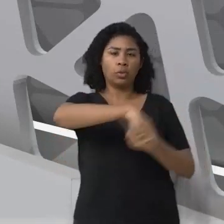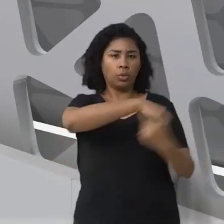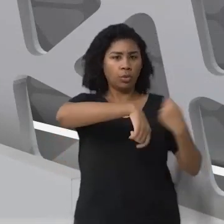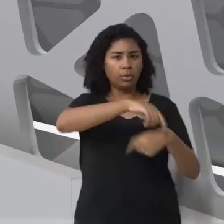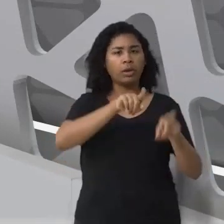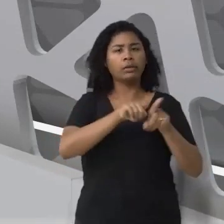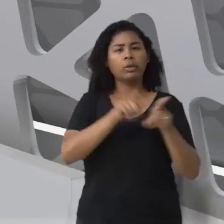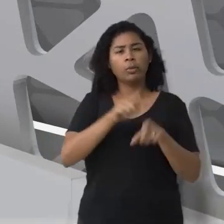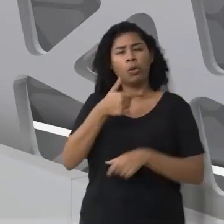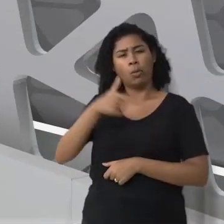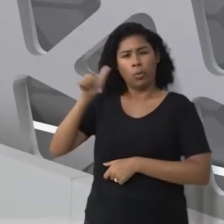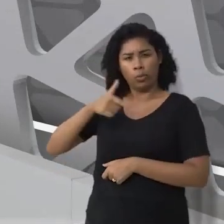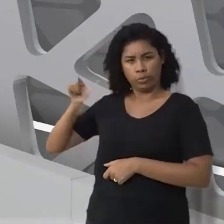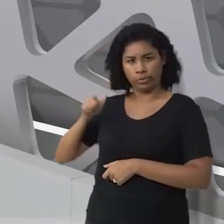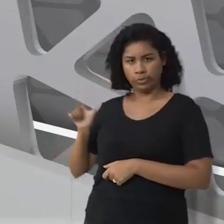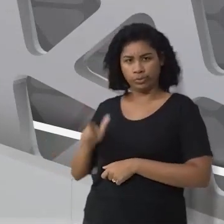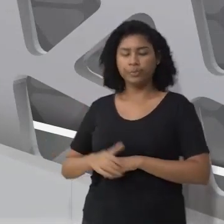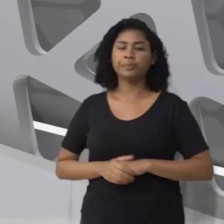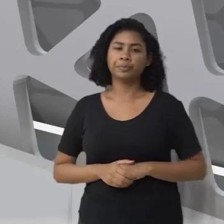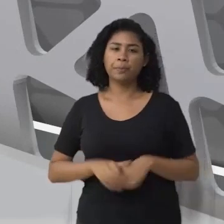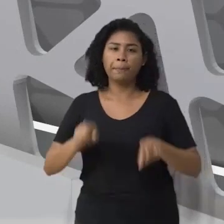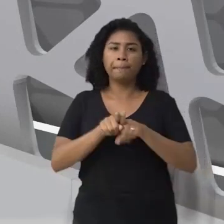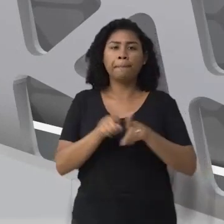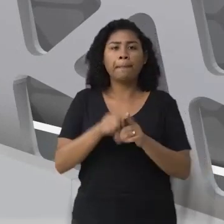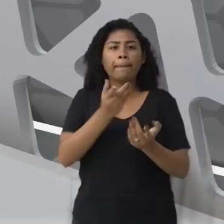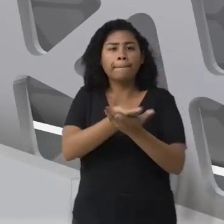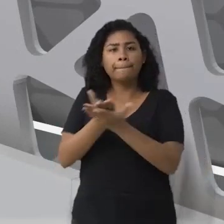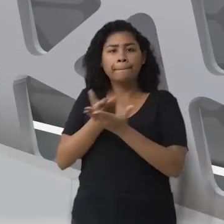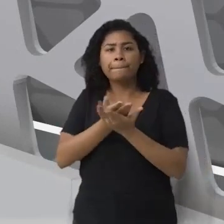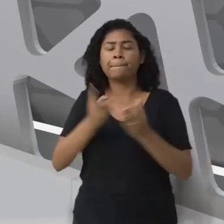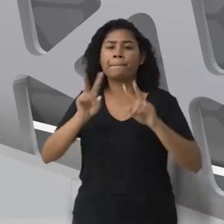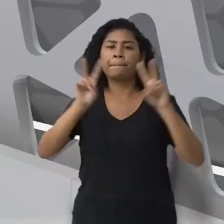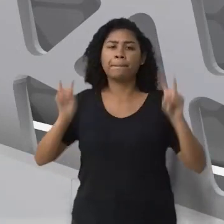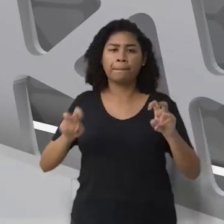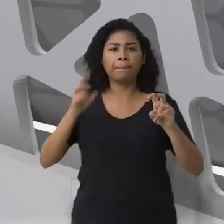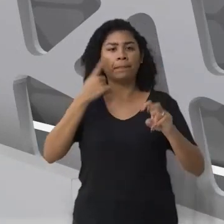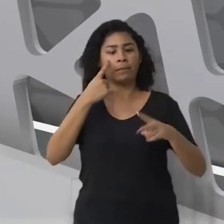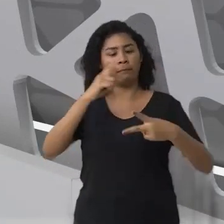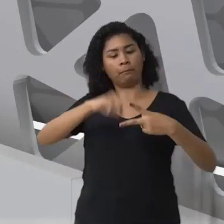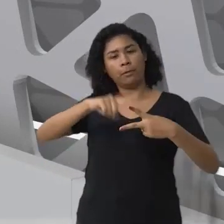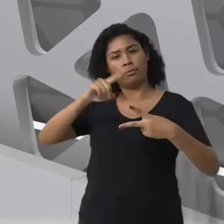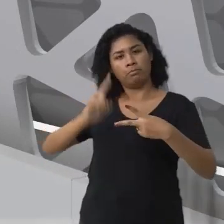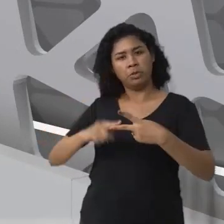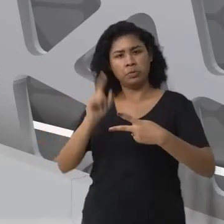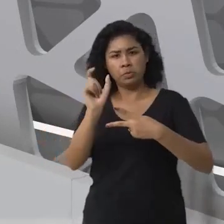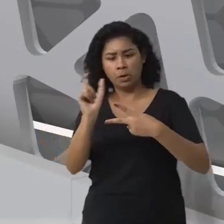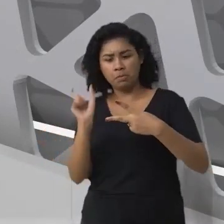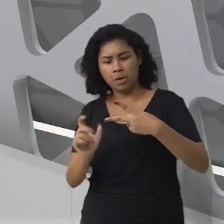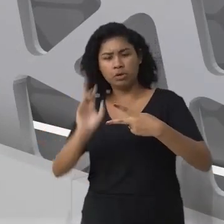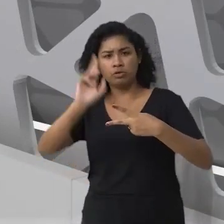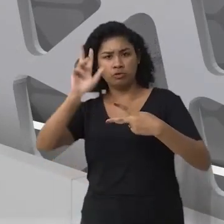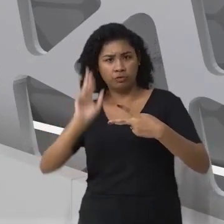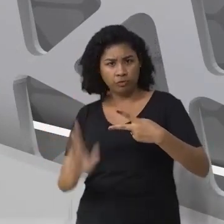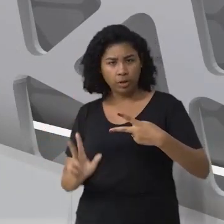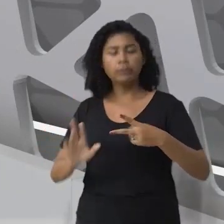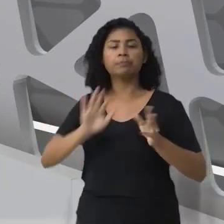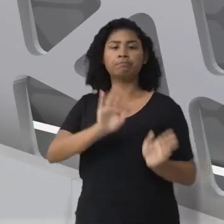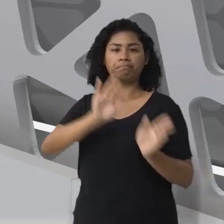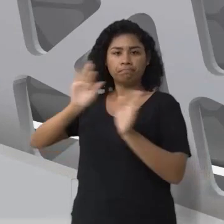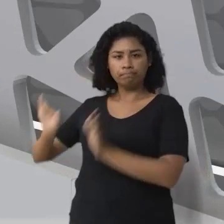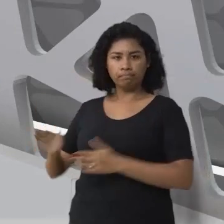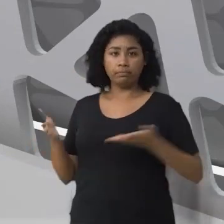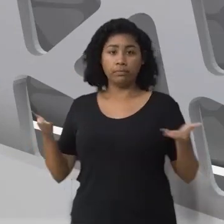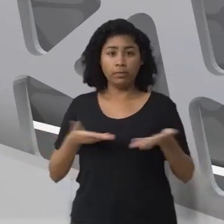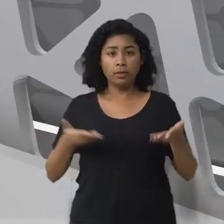disso, de a gente estudar aí sobre a diferença entre regionalização e região, também vamos relembrar sobre